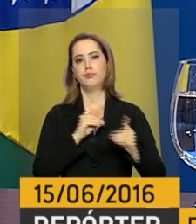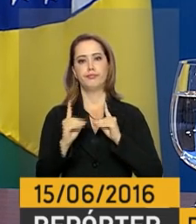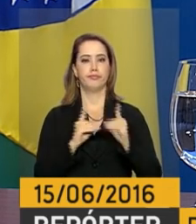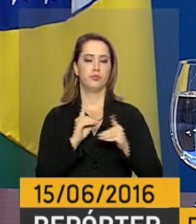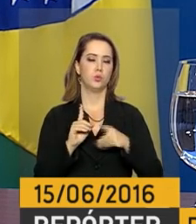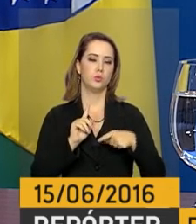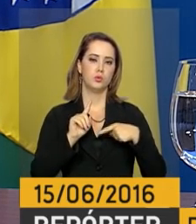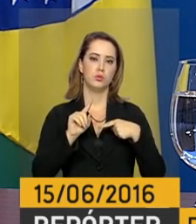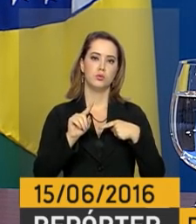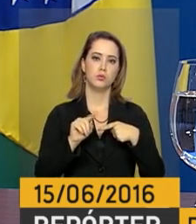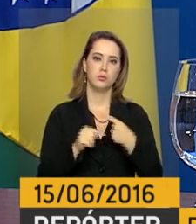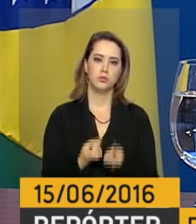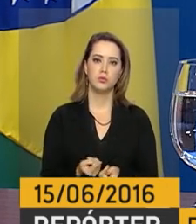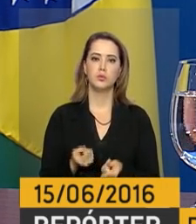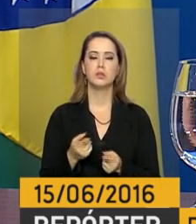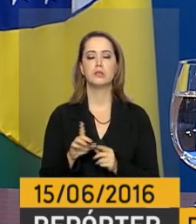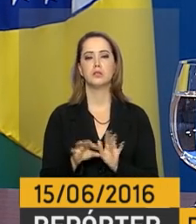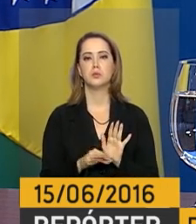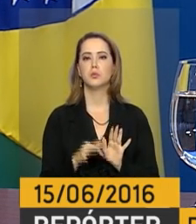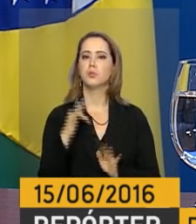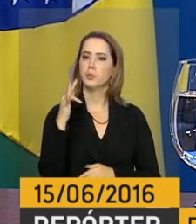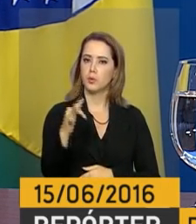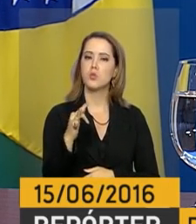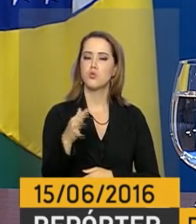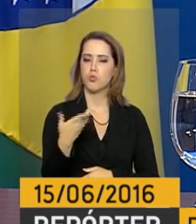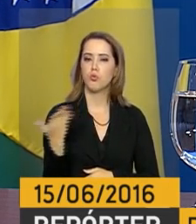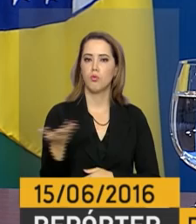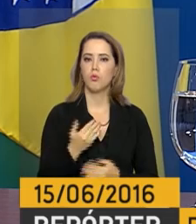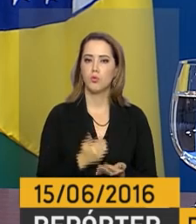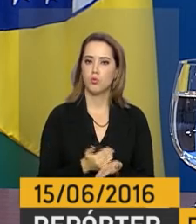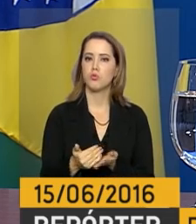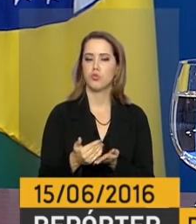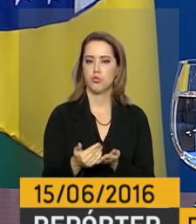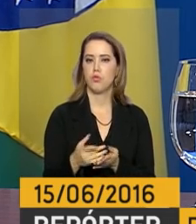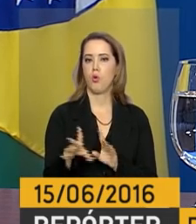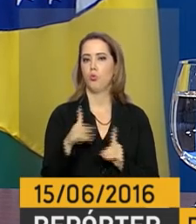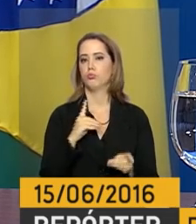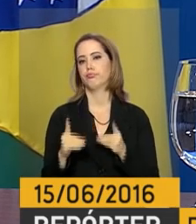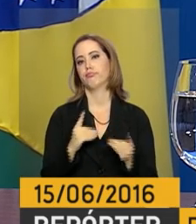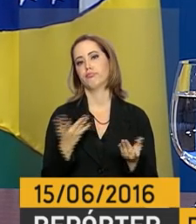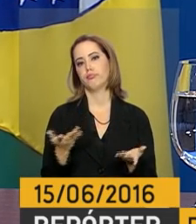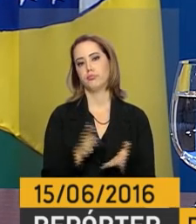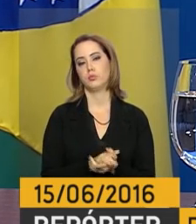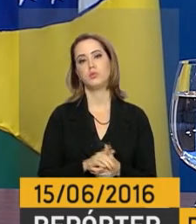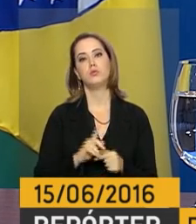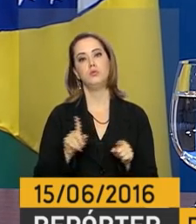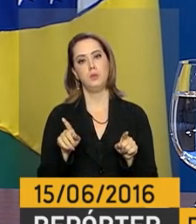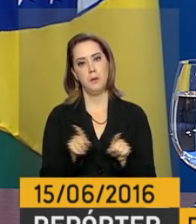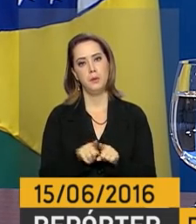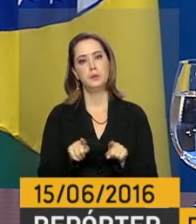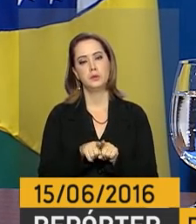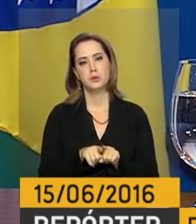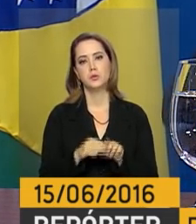que eh deverão existir e que certamente eh farão parte do